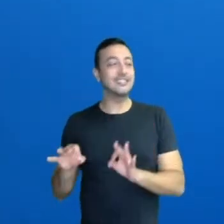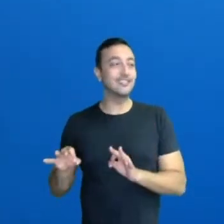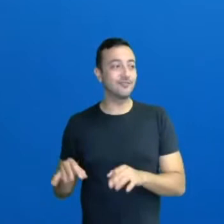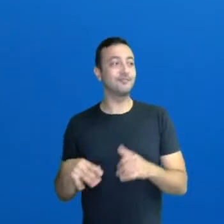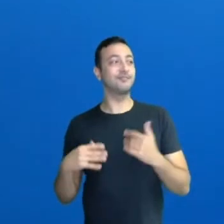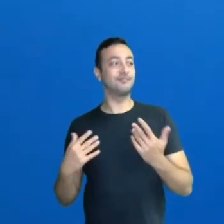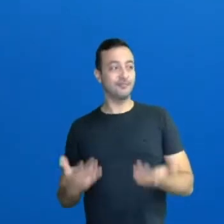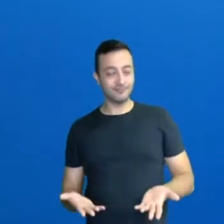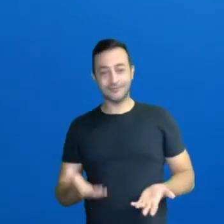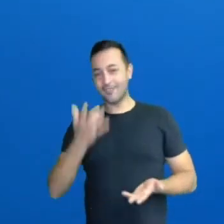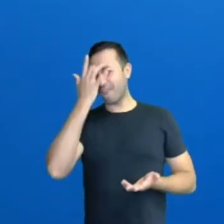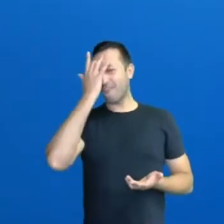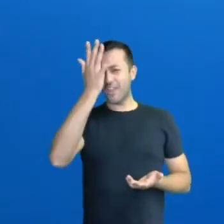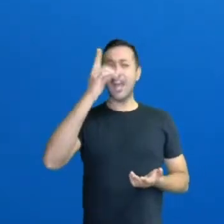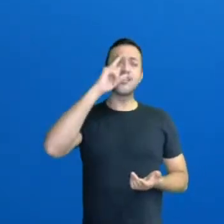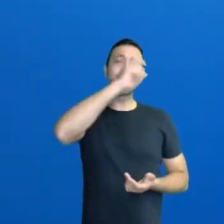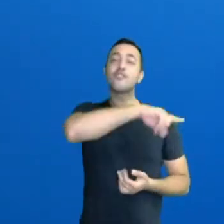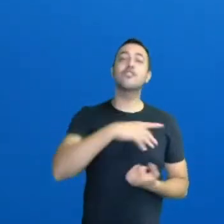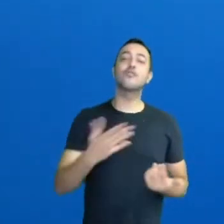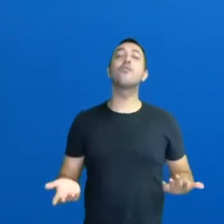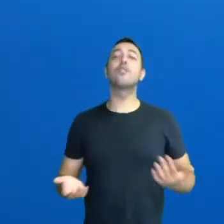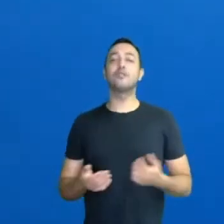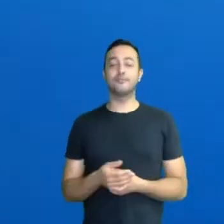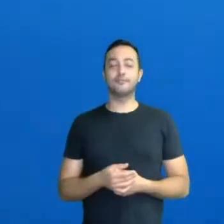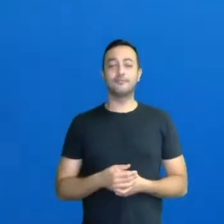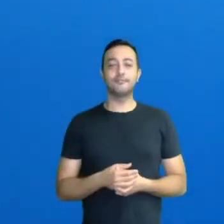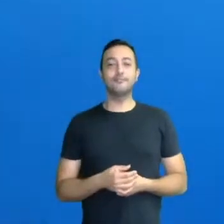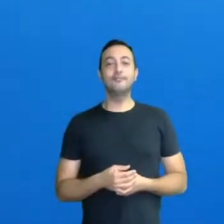Olha aí. Fácil ou difícil esse jogo?